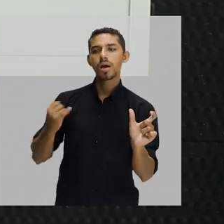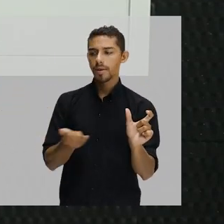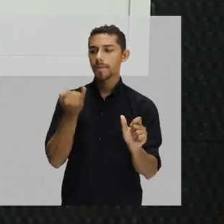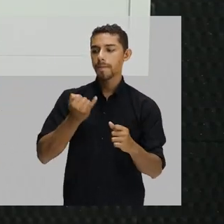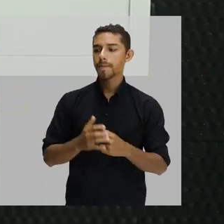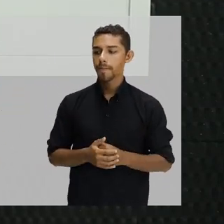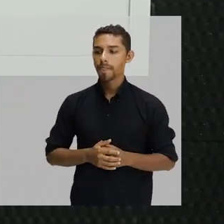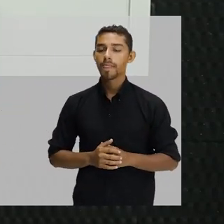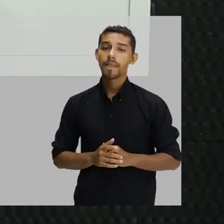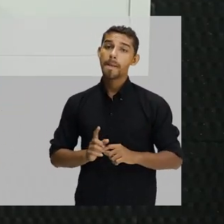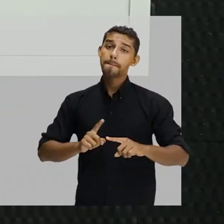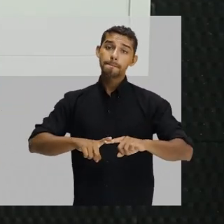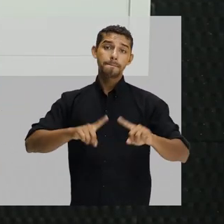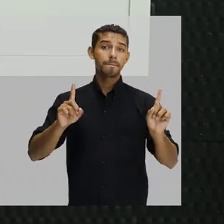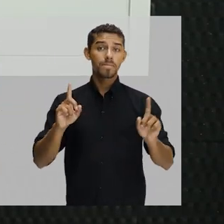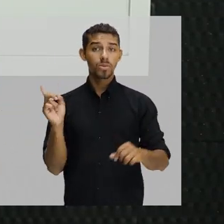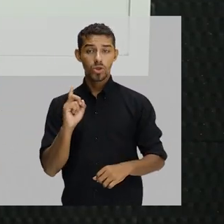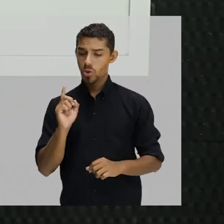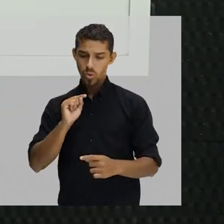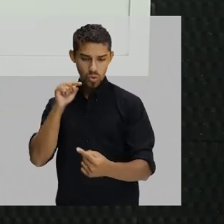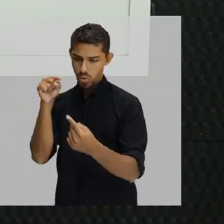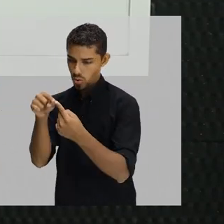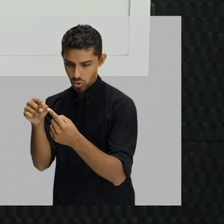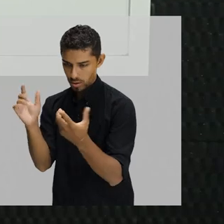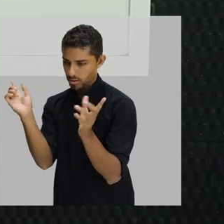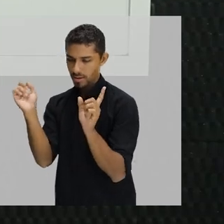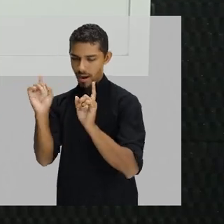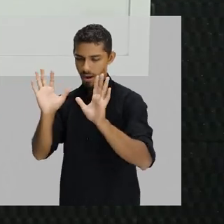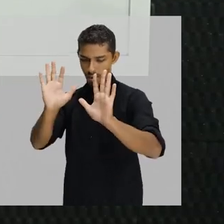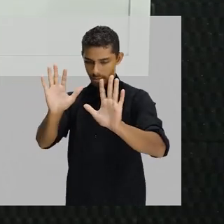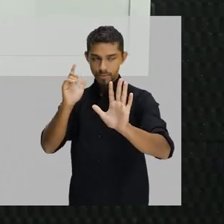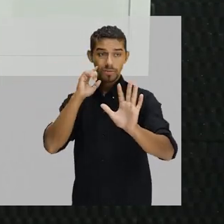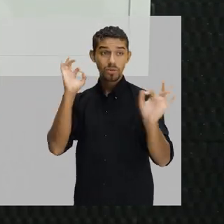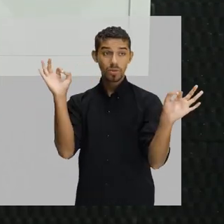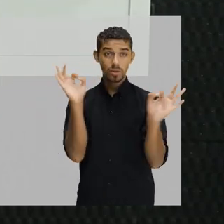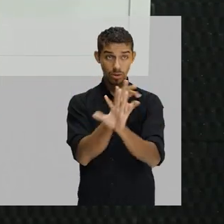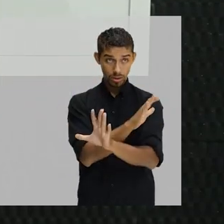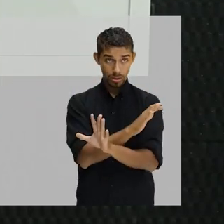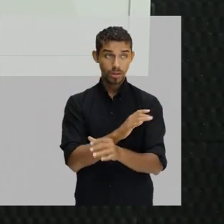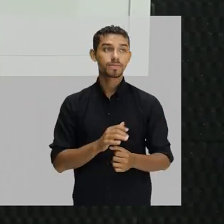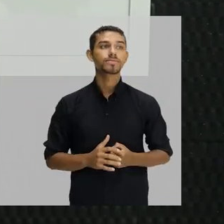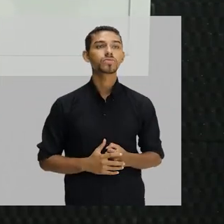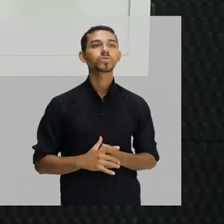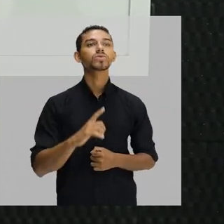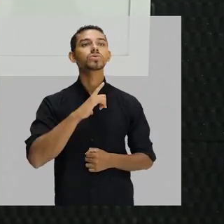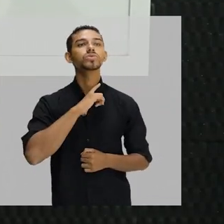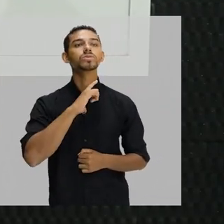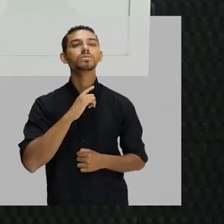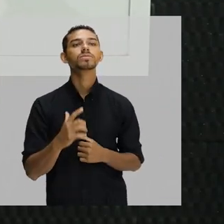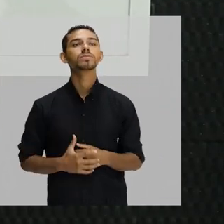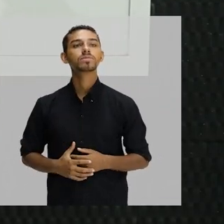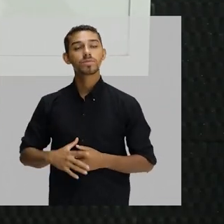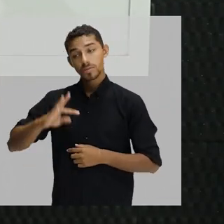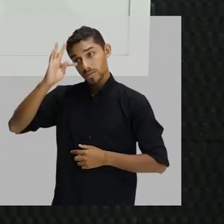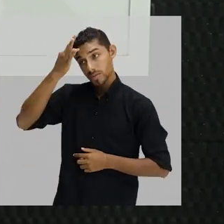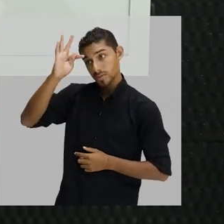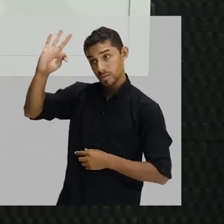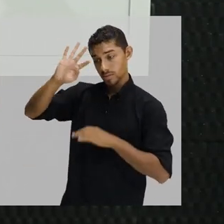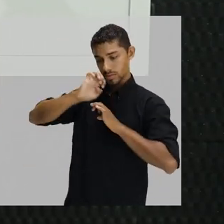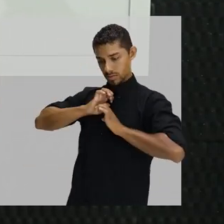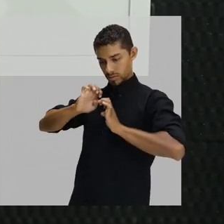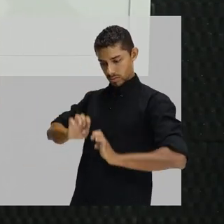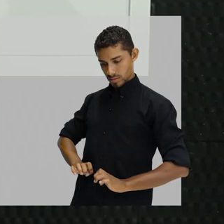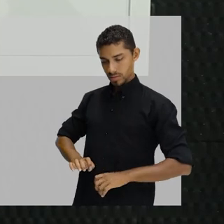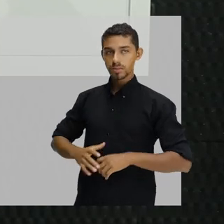fundamental, mas não é o nosso objeto. Tá? Para a gente encerrar, nós temos teorias éticas. Nós